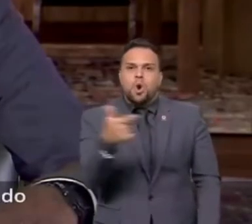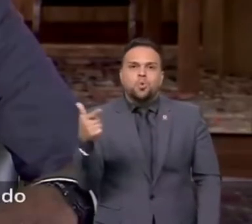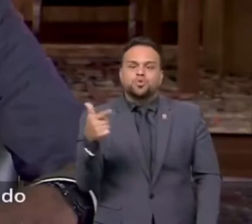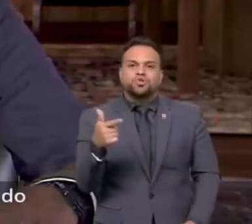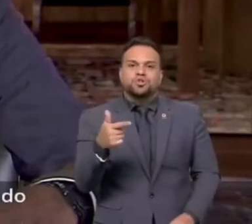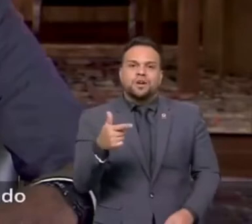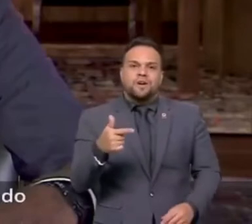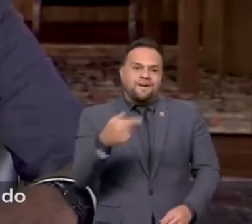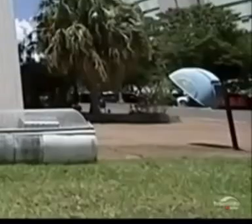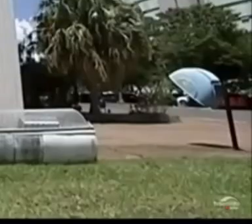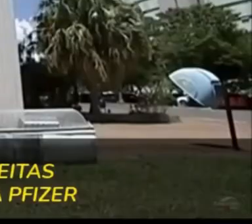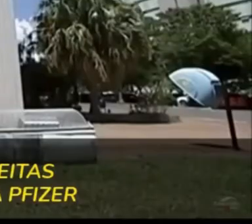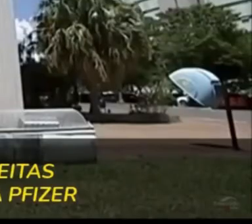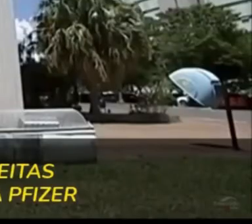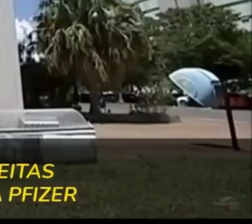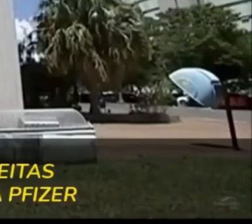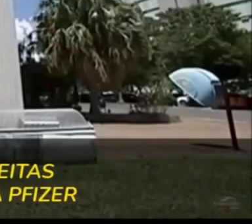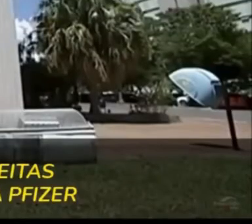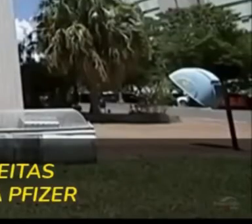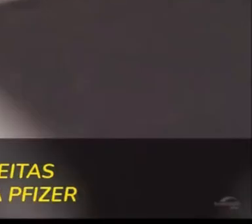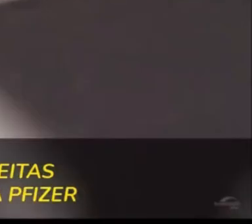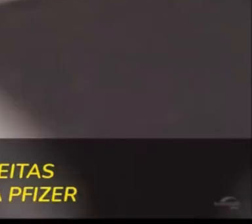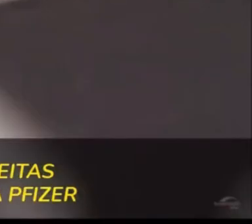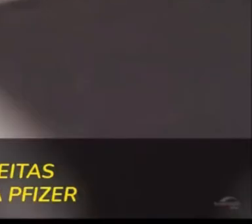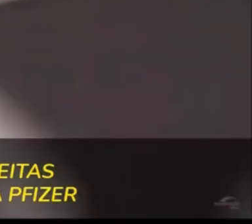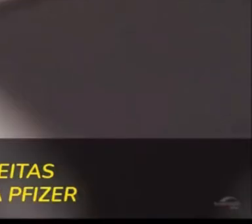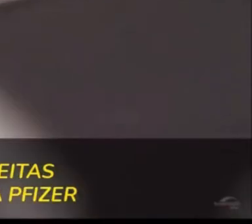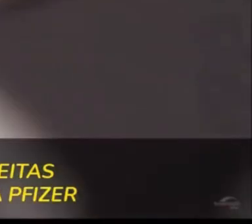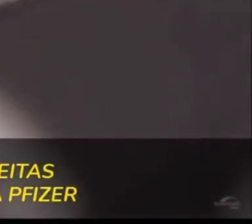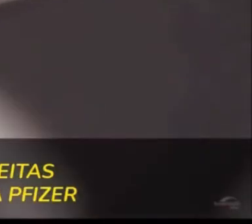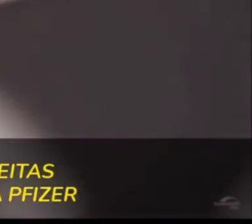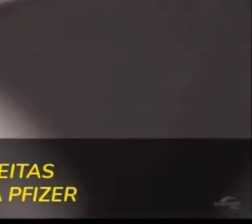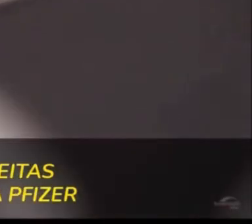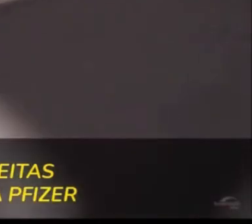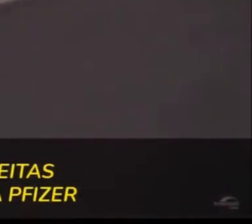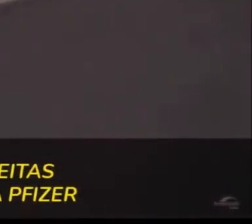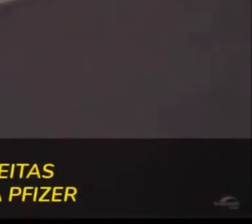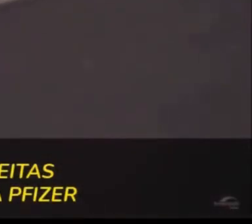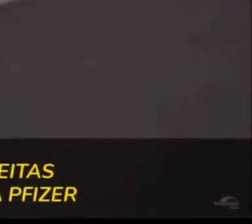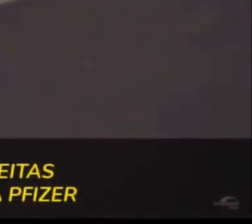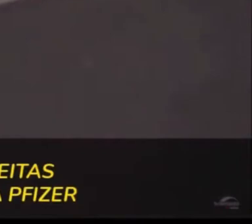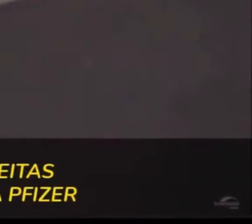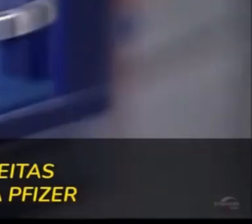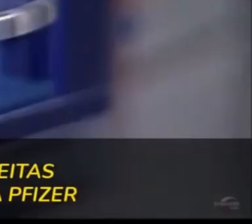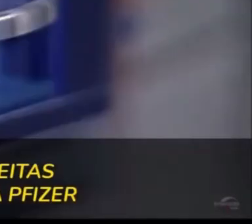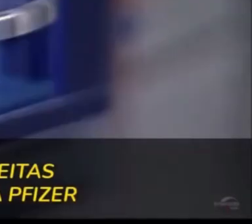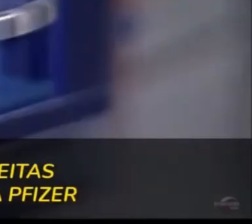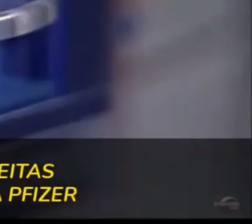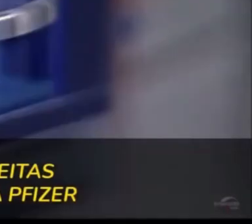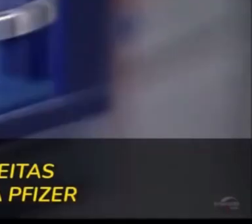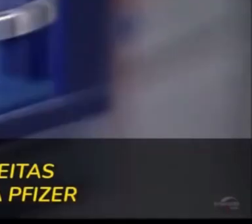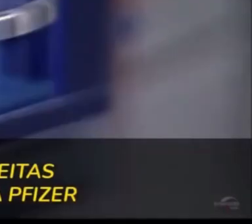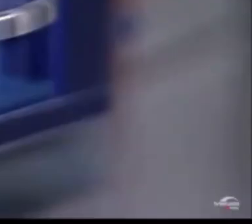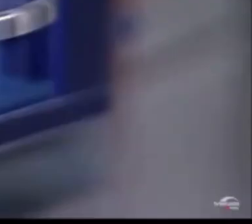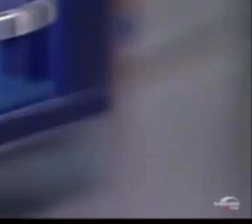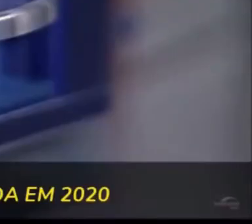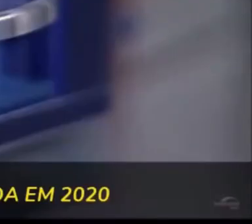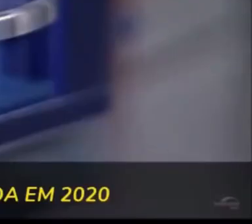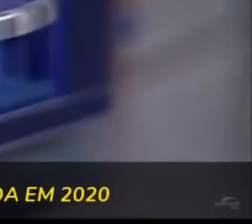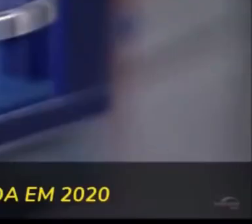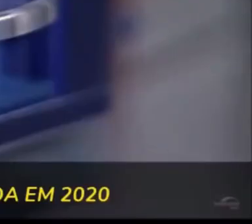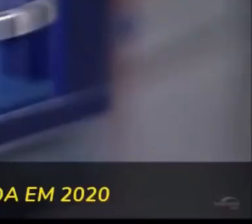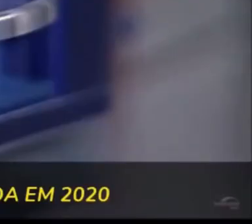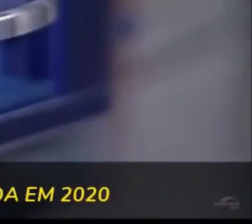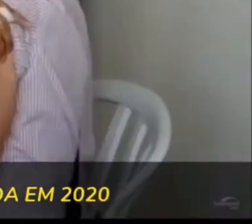vacina disponível no mercado. Entre agosto e setembro foram feitas 3 ofertas de venda da vacina da Pfizer.